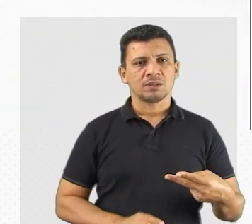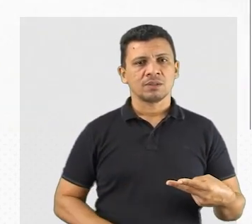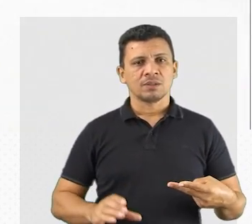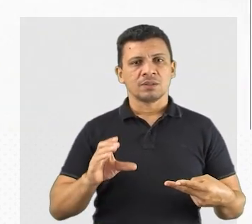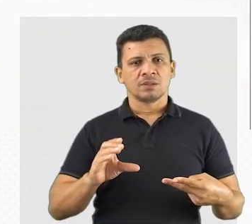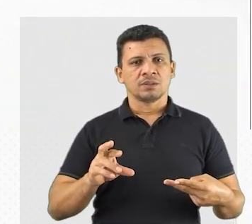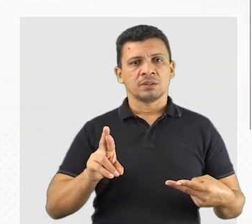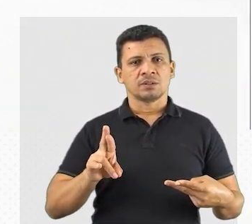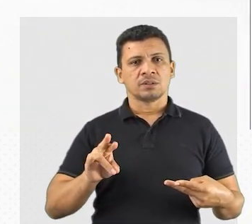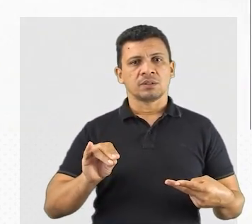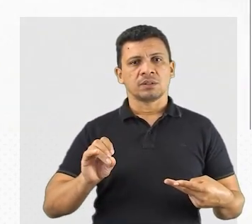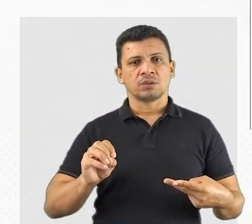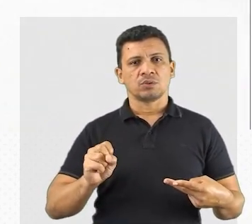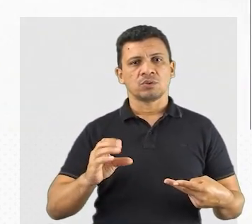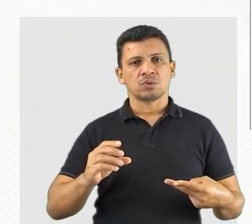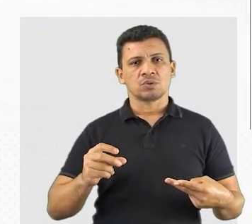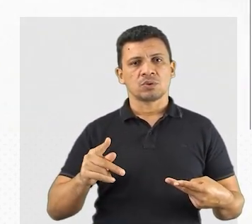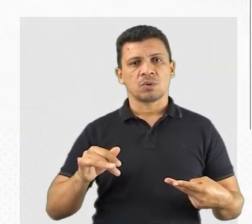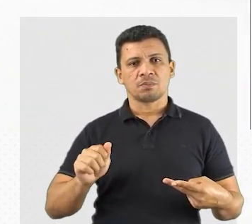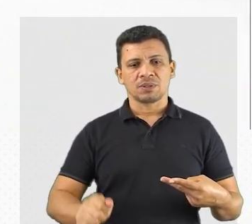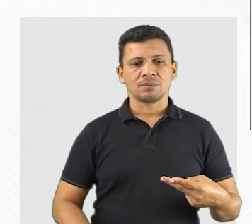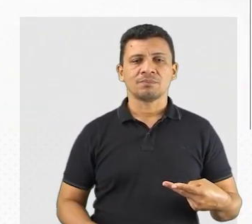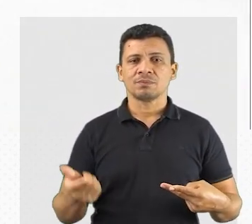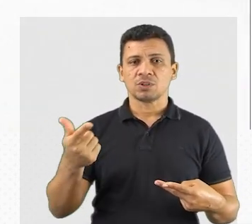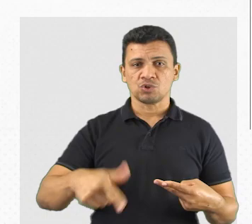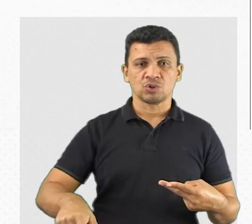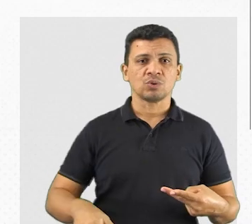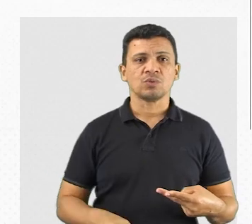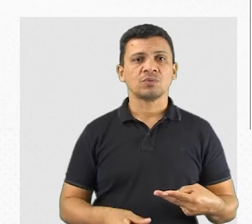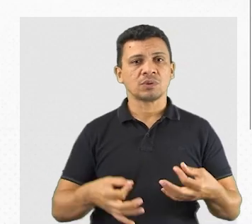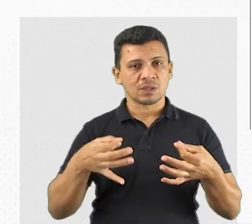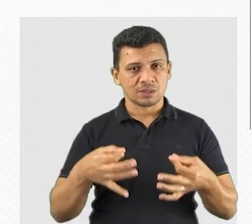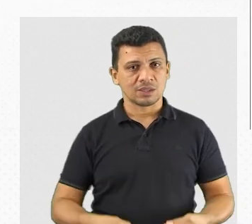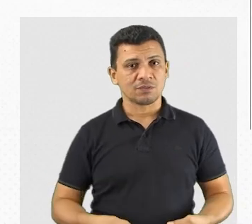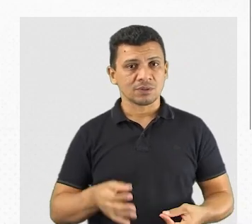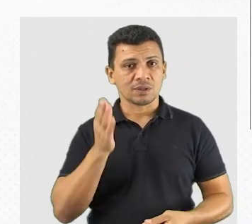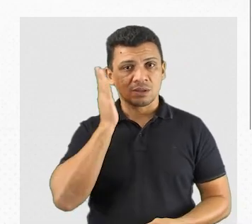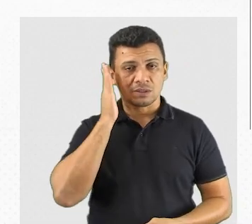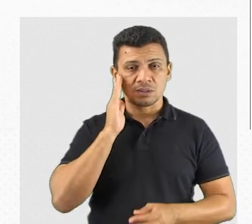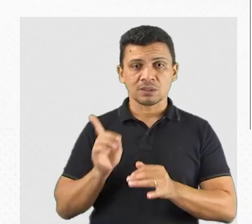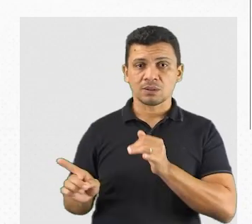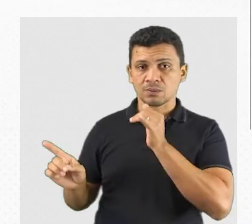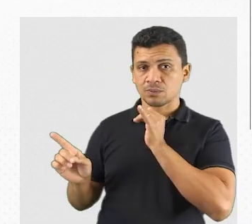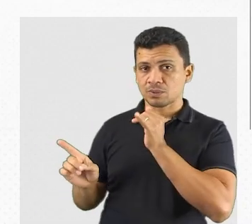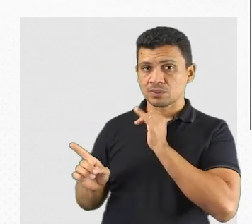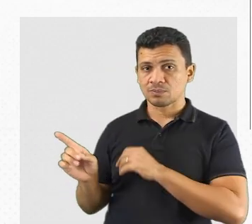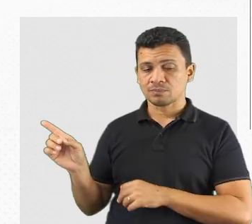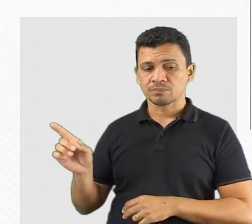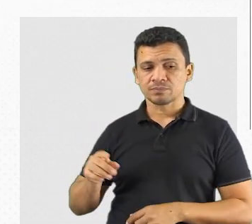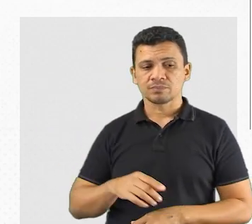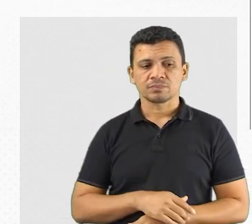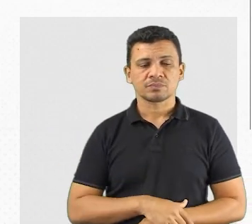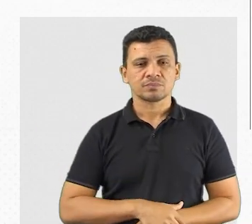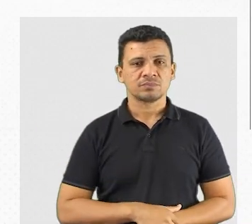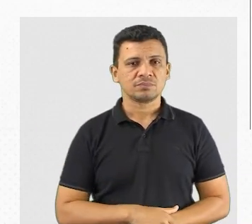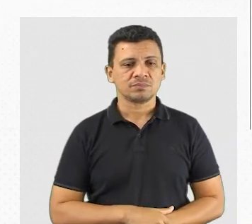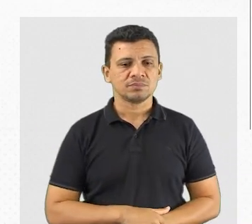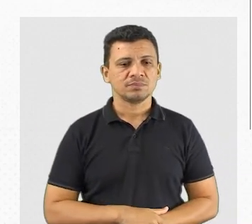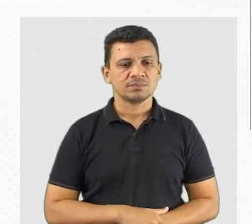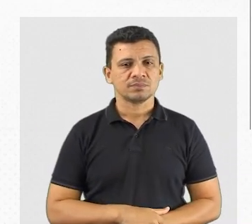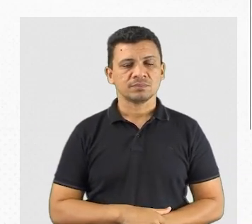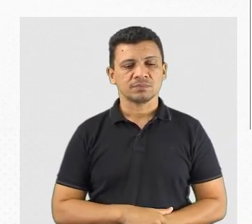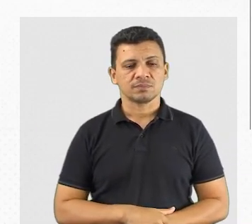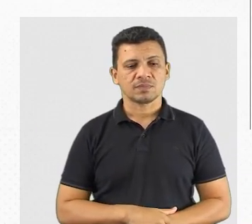Crioscopia, o que é isso? Vamos de novo trazer a definição depois de entender o exemplo. Eu vou colocar aqui o